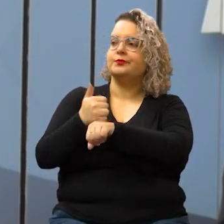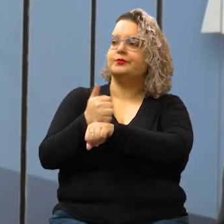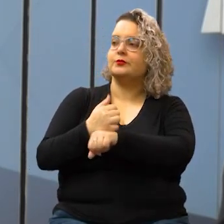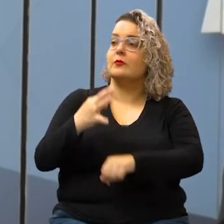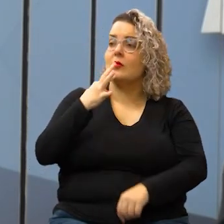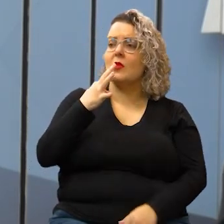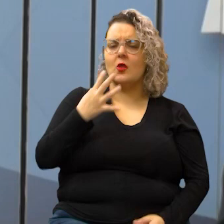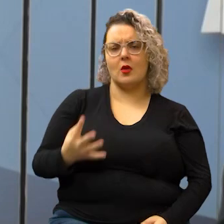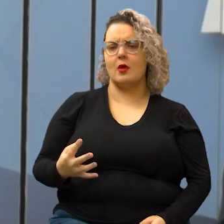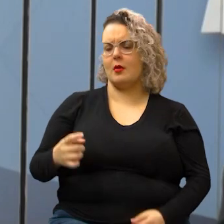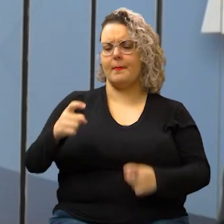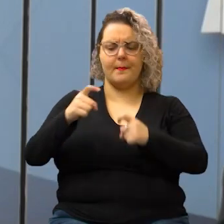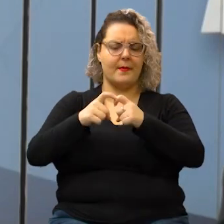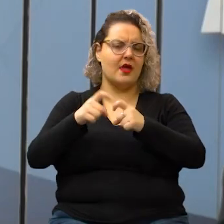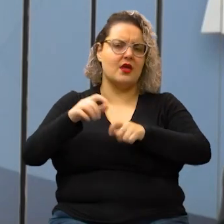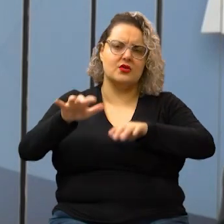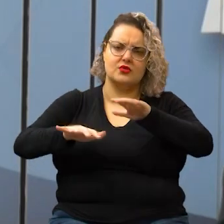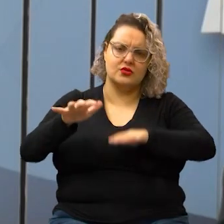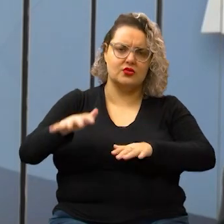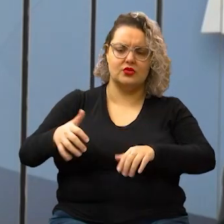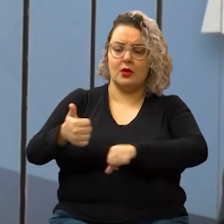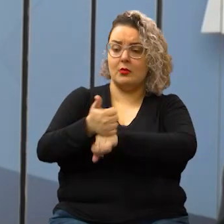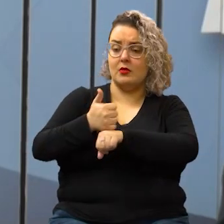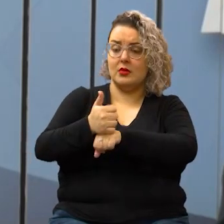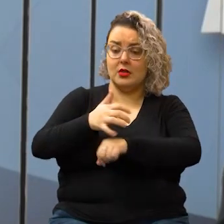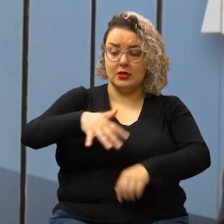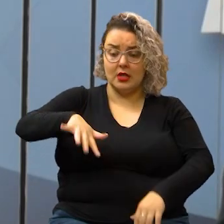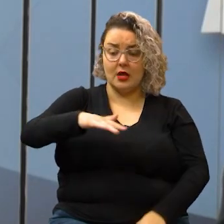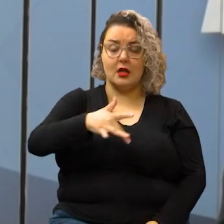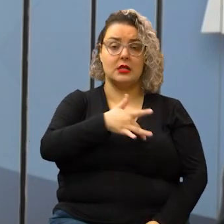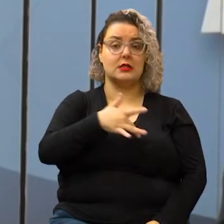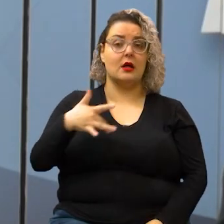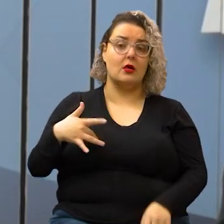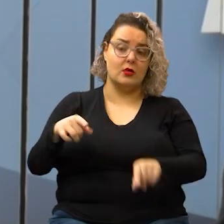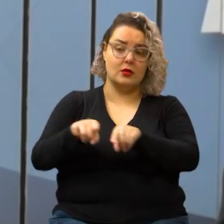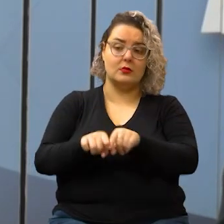né, médicos, de repente, profissionais da área de saúde, inclusive.